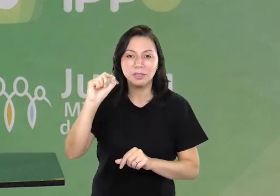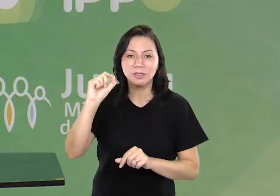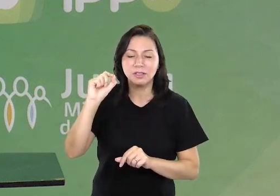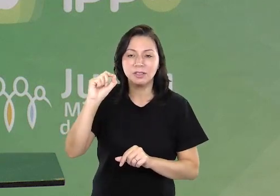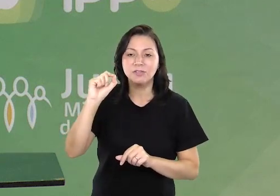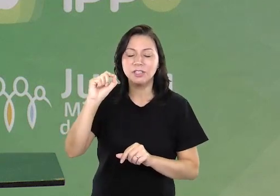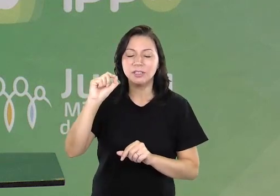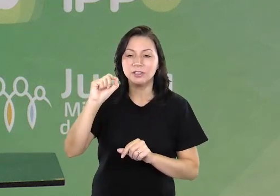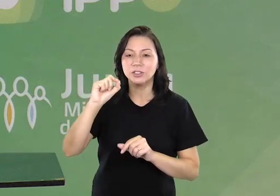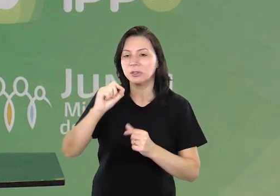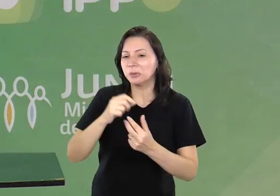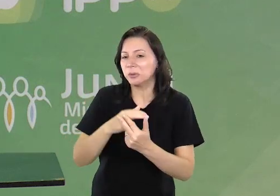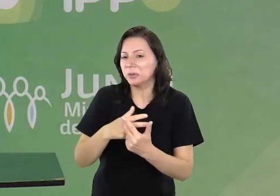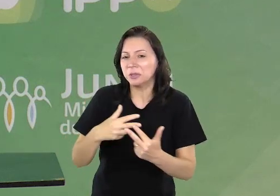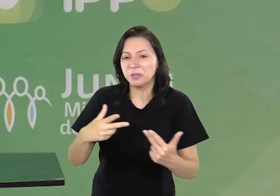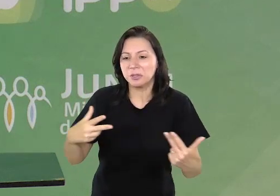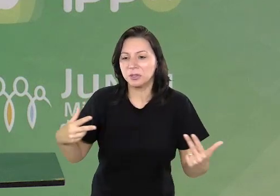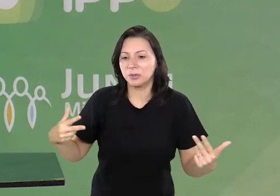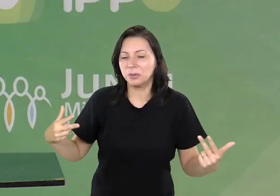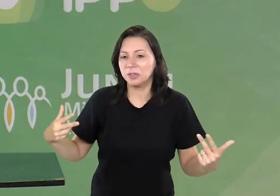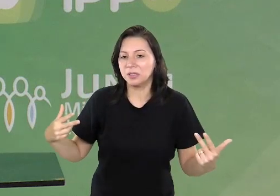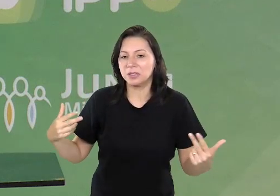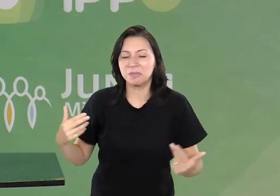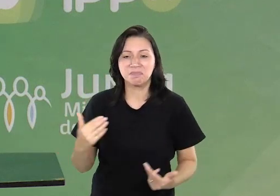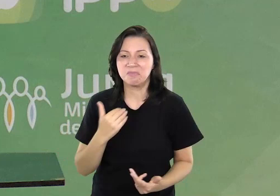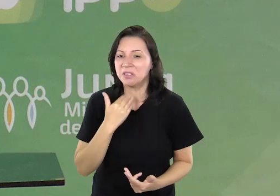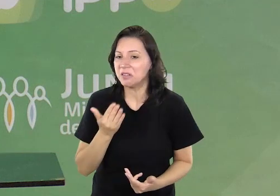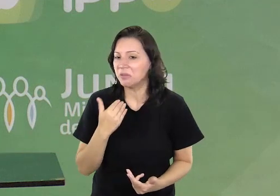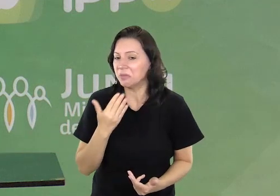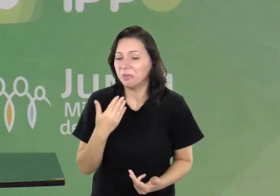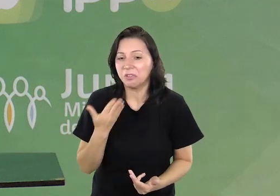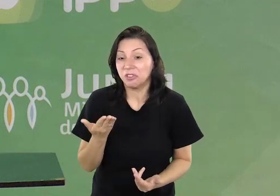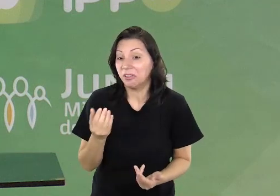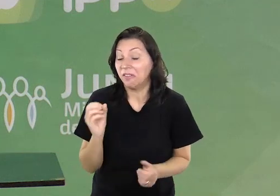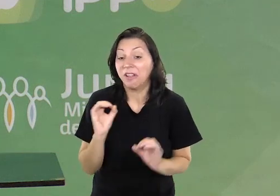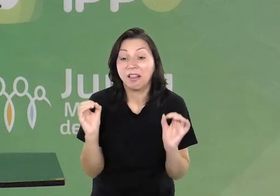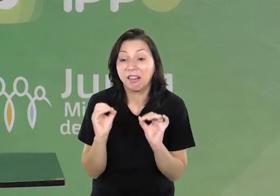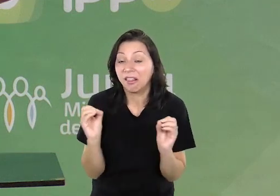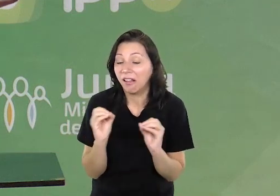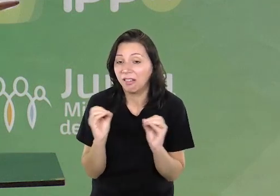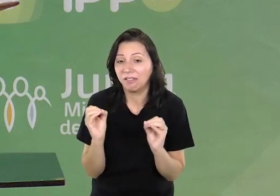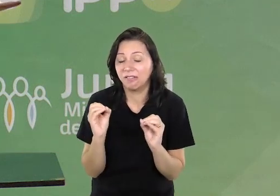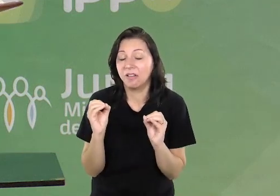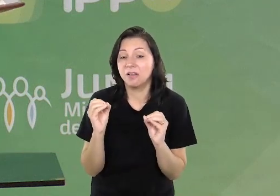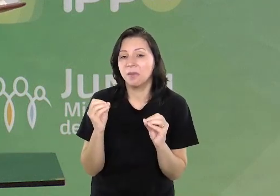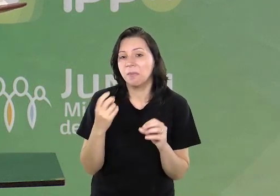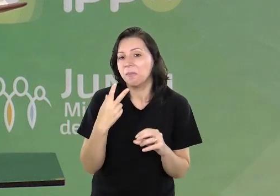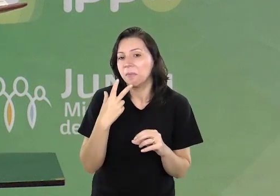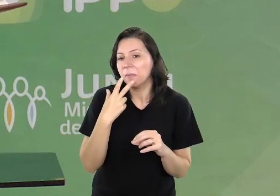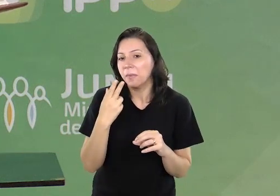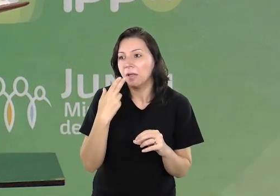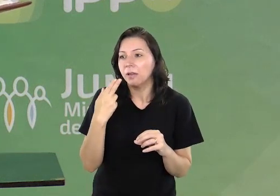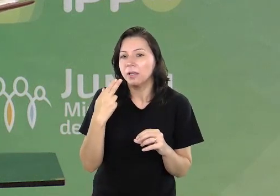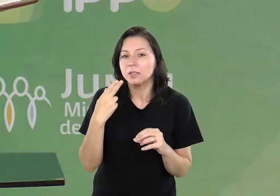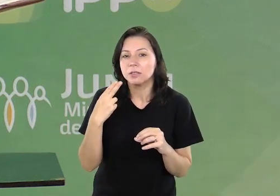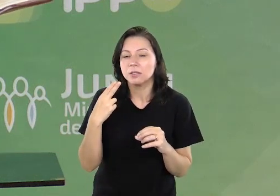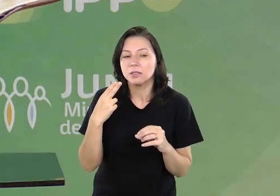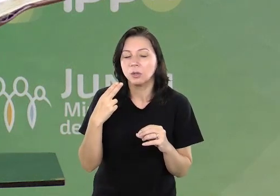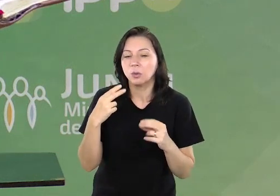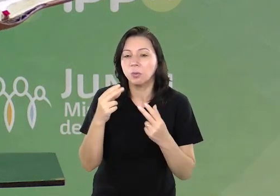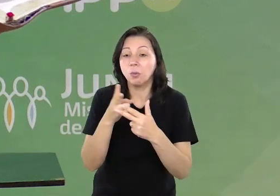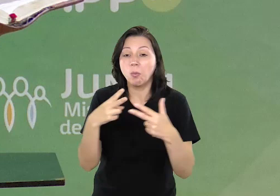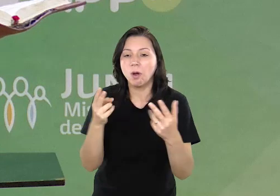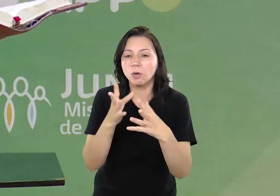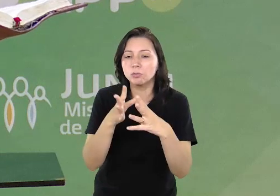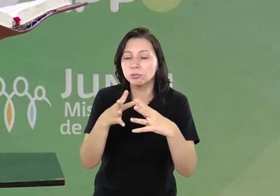vaidade Bolha de Sabão neblina apenas um vapor que vai embora a noite